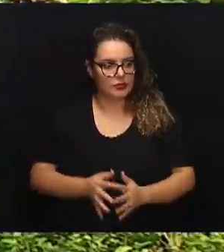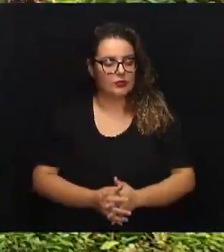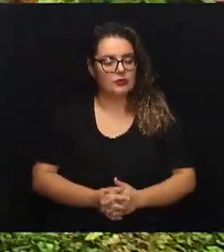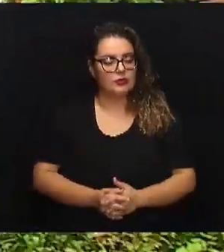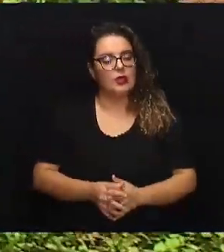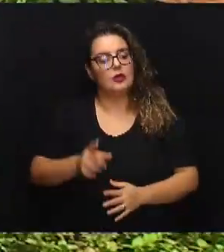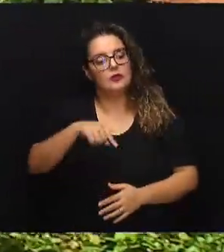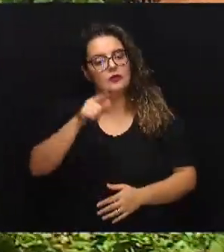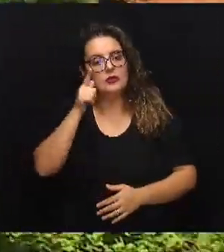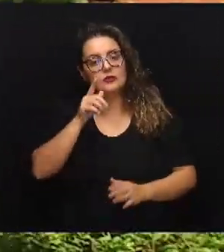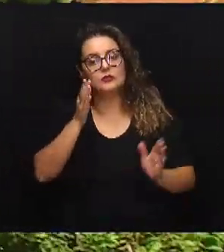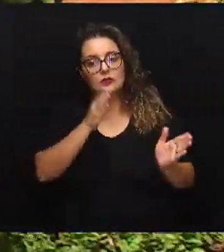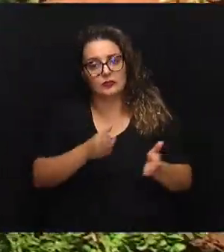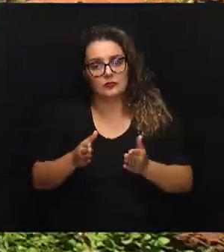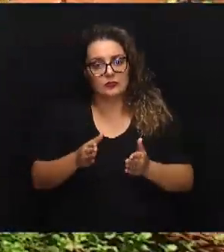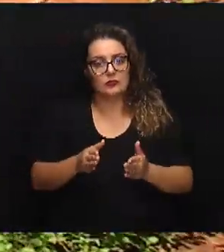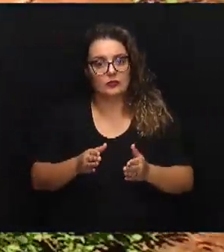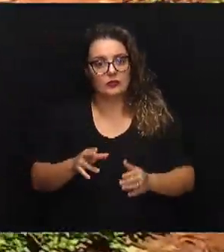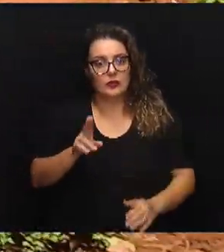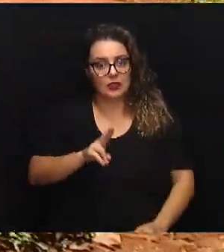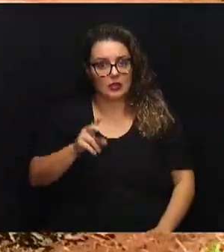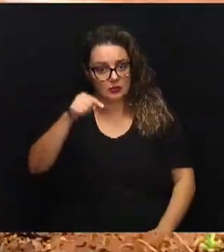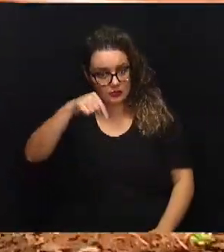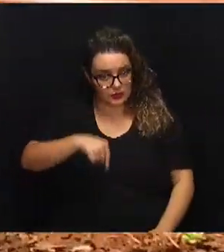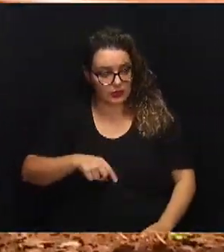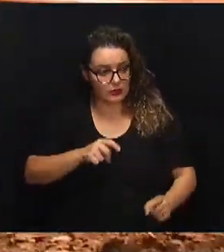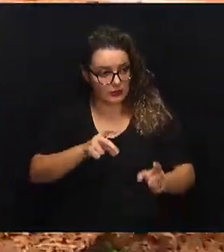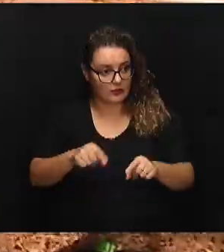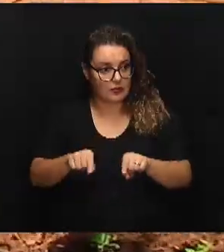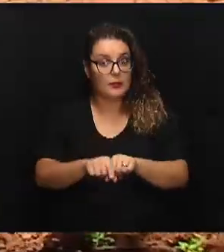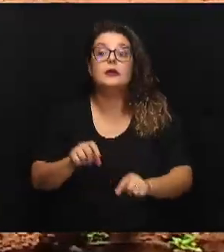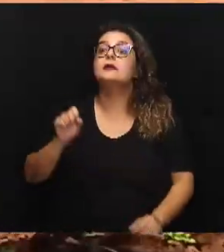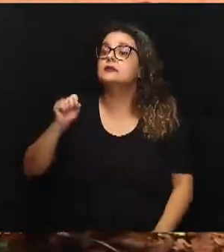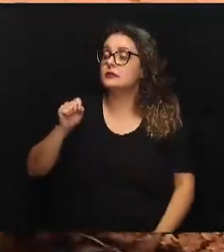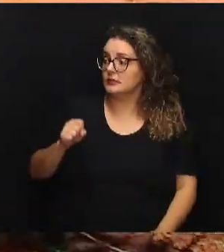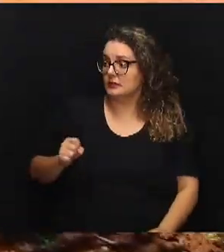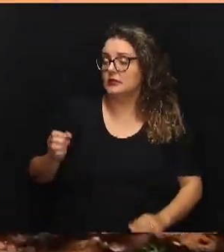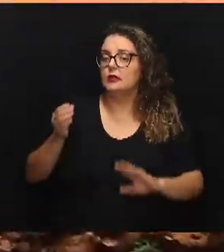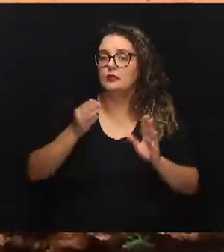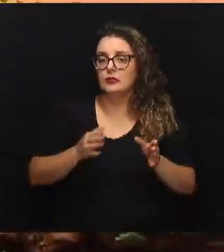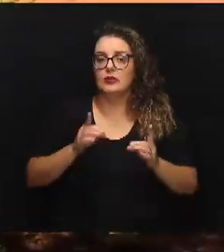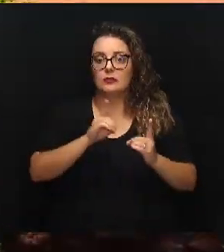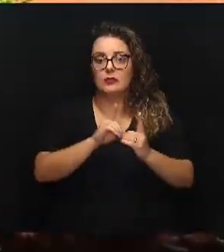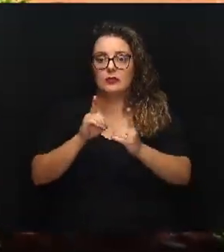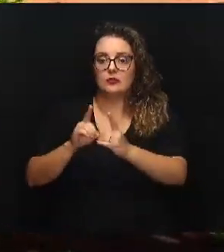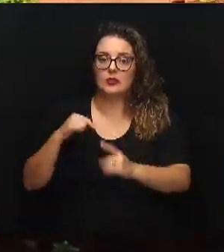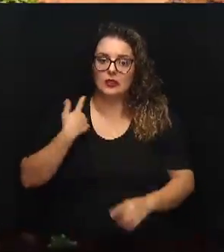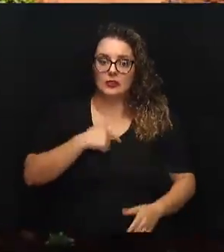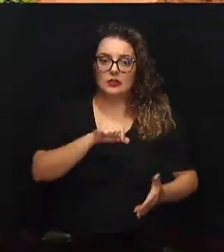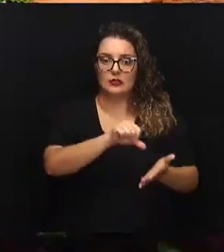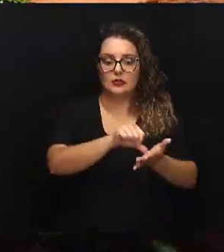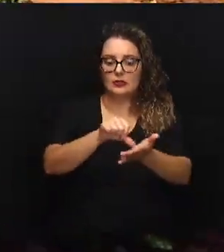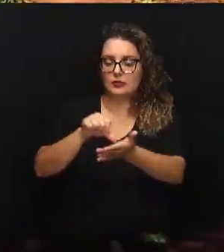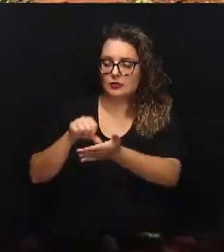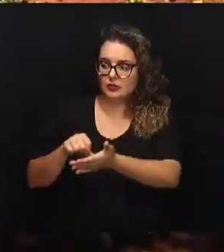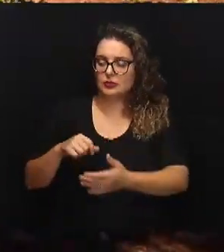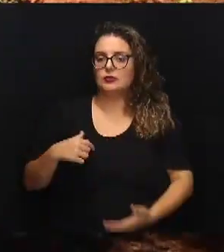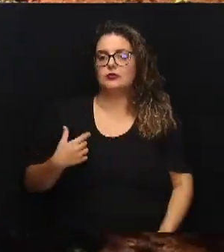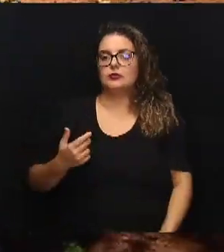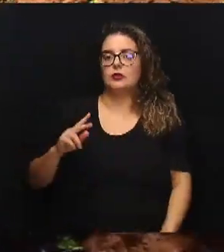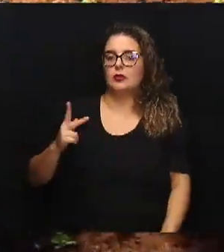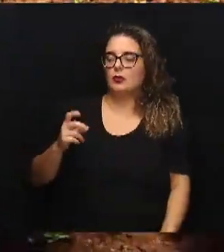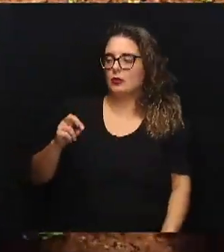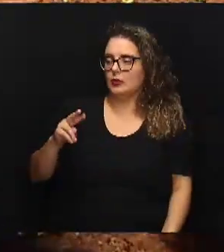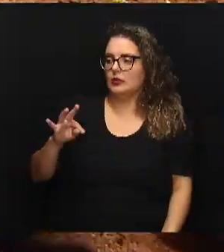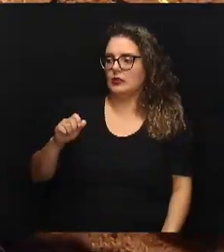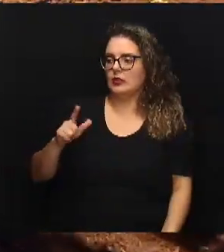conseguem produzir para consumo interno e vender também? Com certeza. Produzimos para atender as nossas unidades, né?